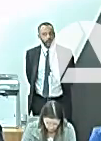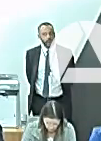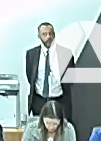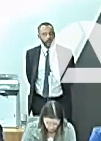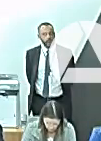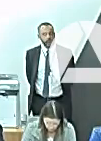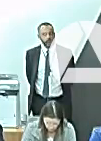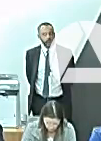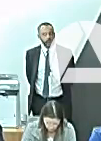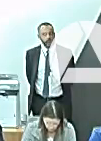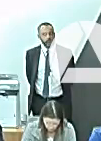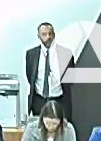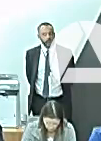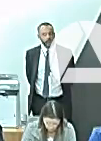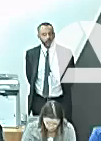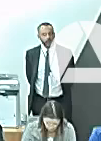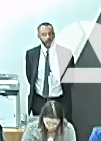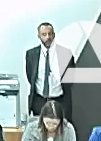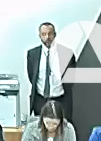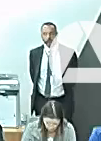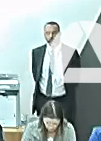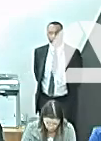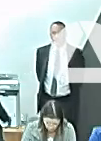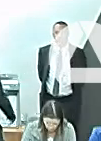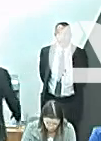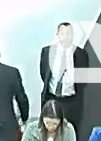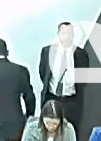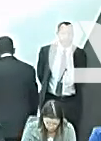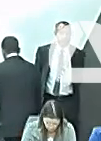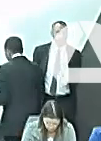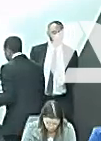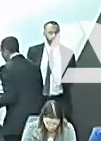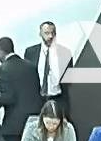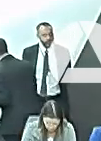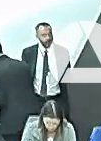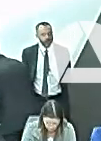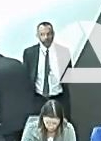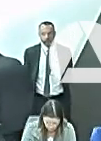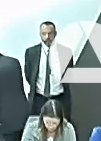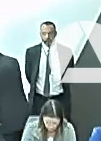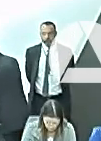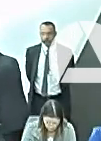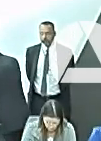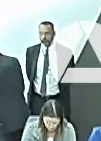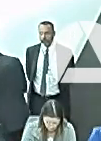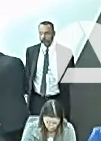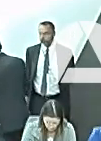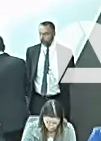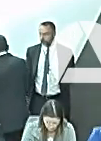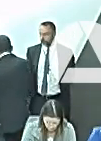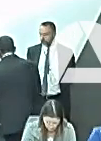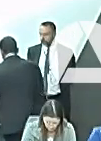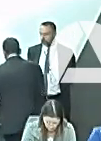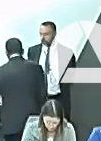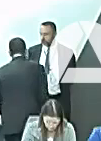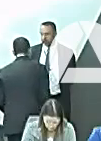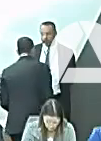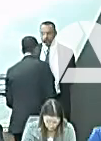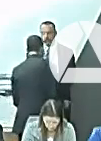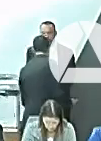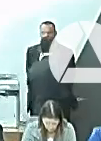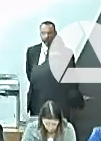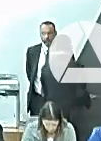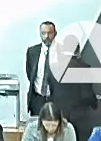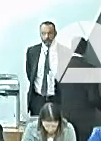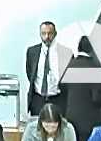entidades de classe nosso muito obrigado pela participação e esperamos ter aqui professor rendeu uma